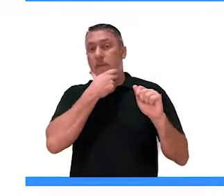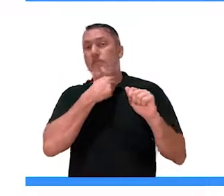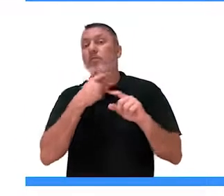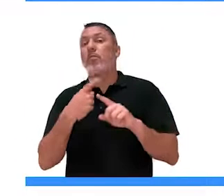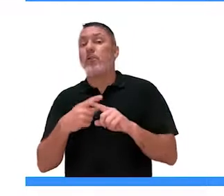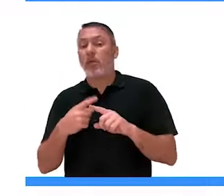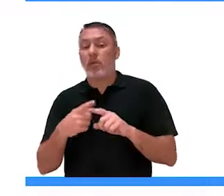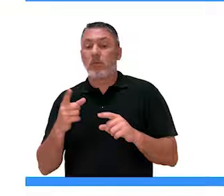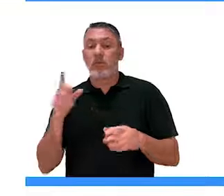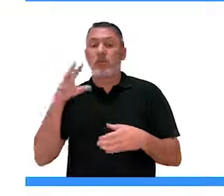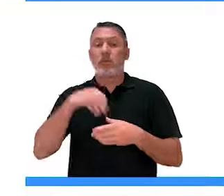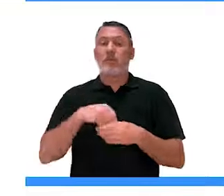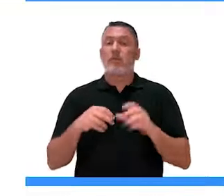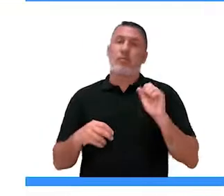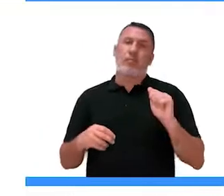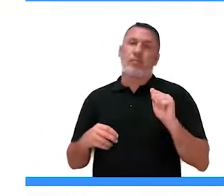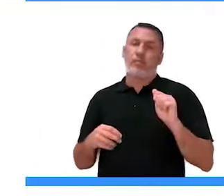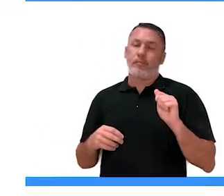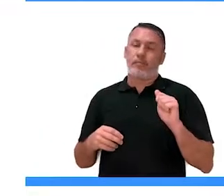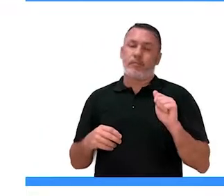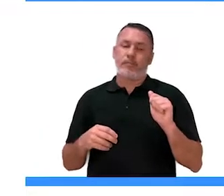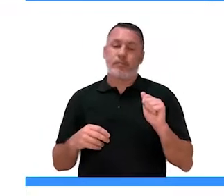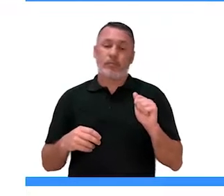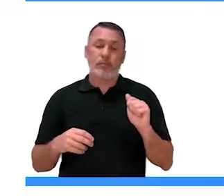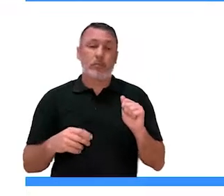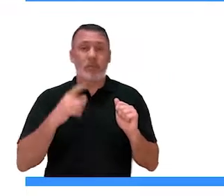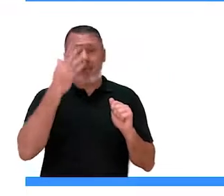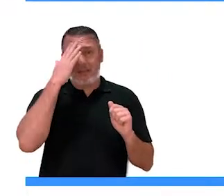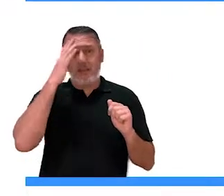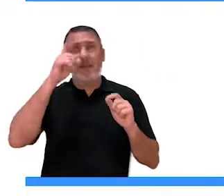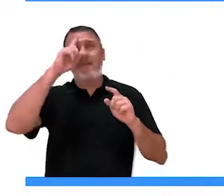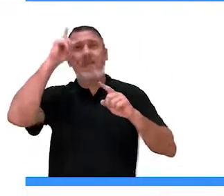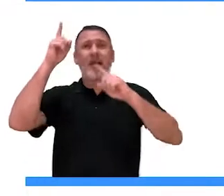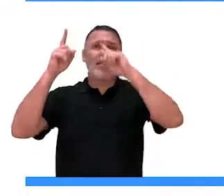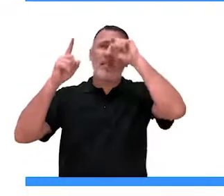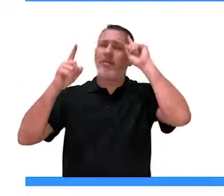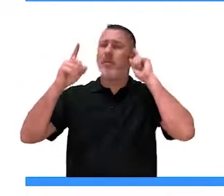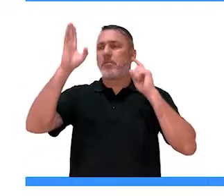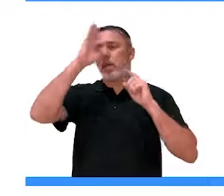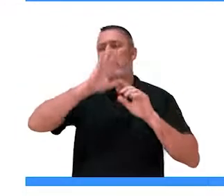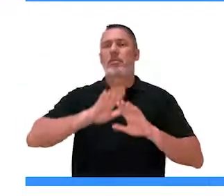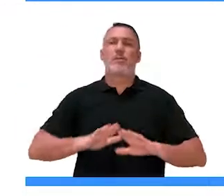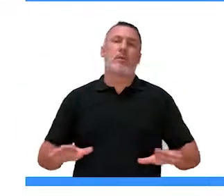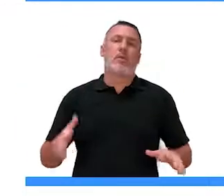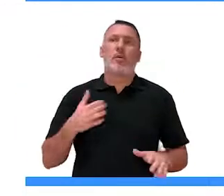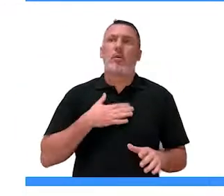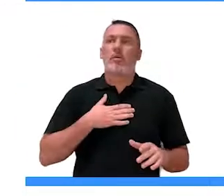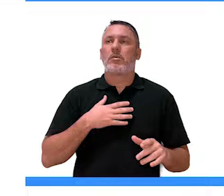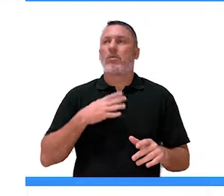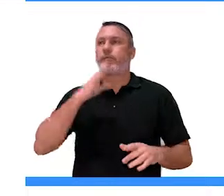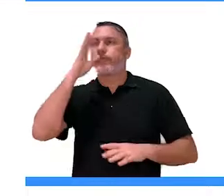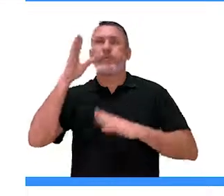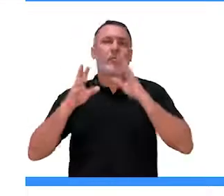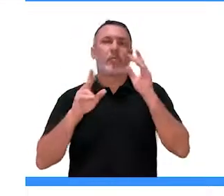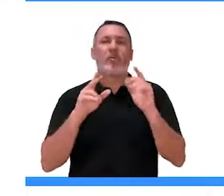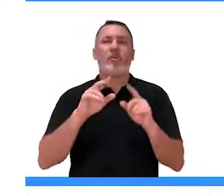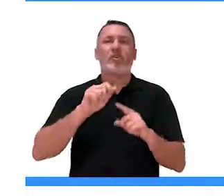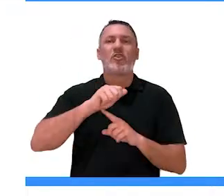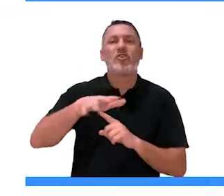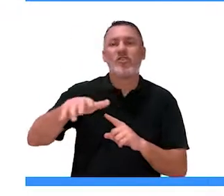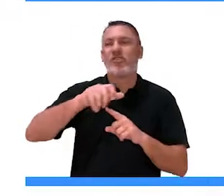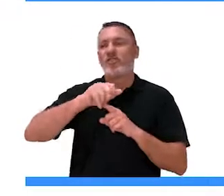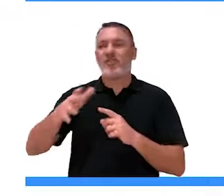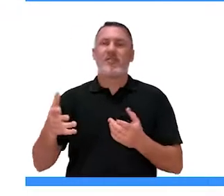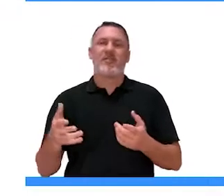Porque as expressões idiomáticas são do inventário brasileiro, né? Então, aquele é um cabra da peste.